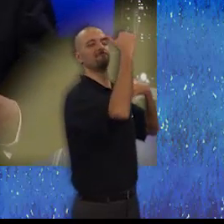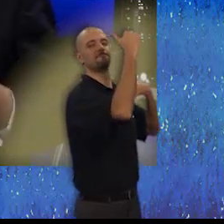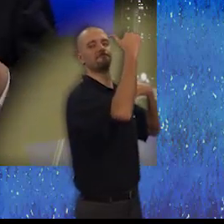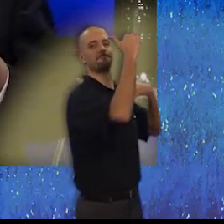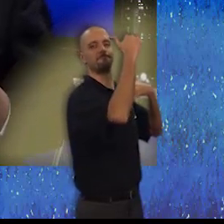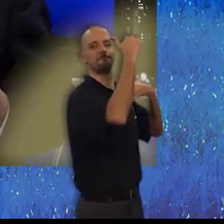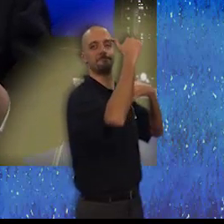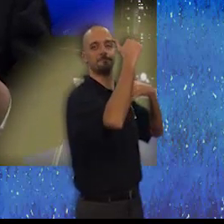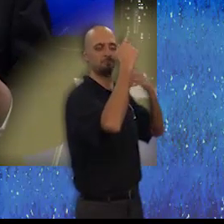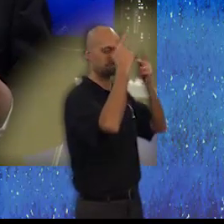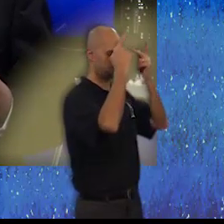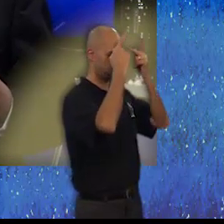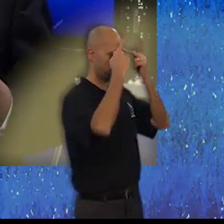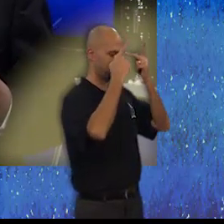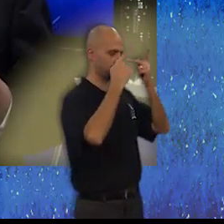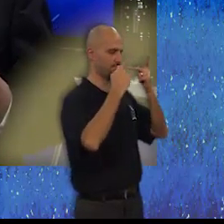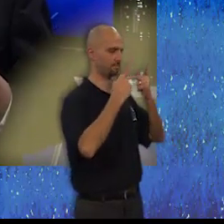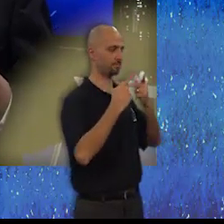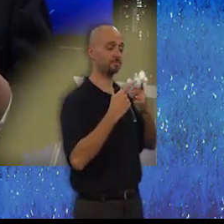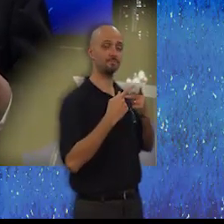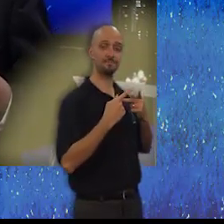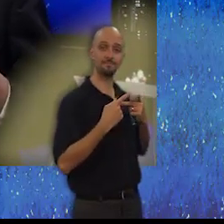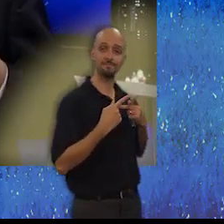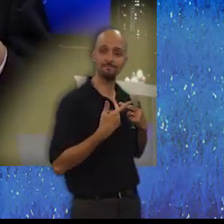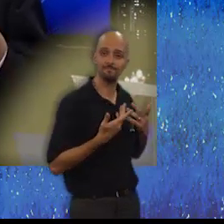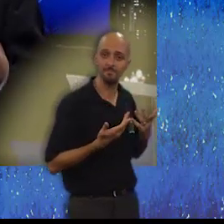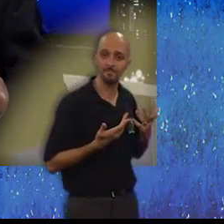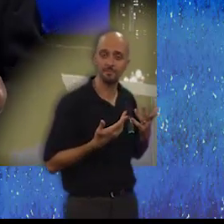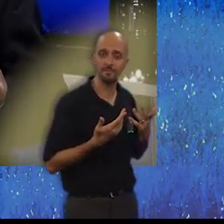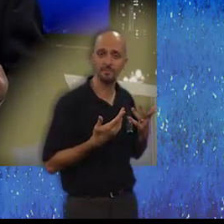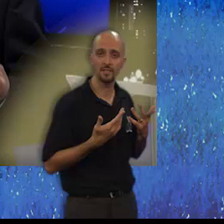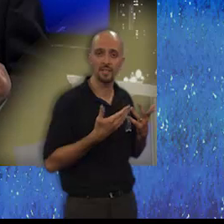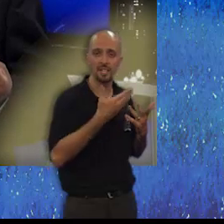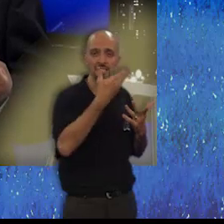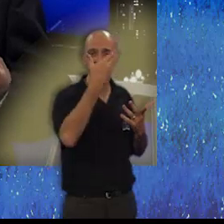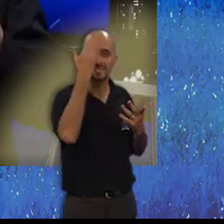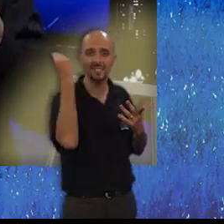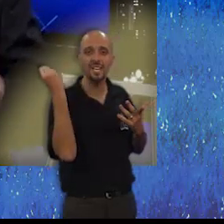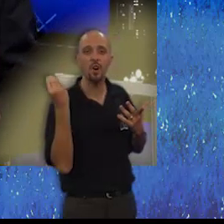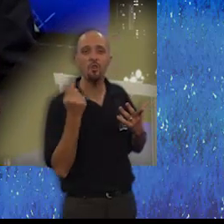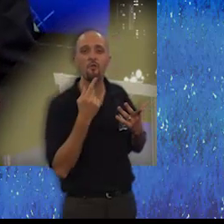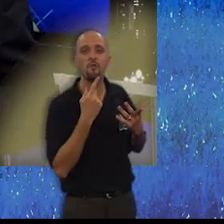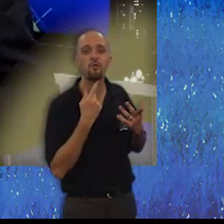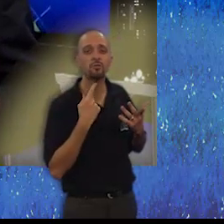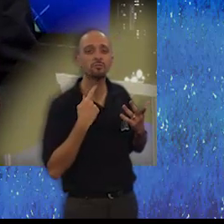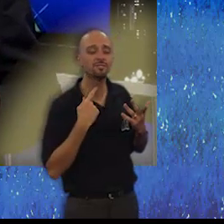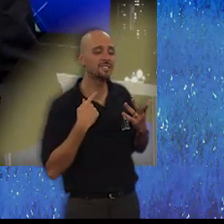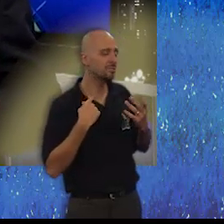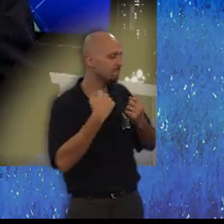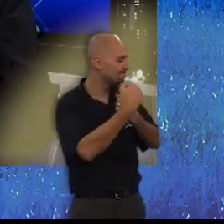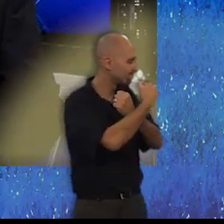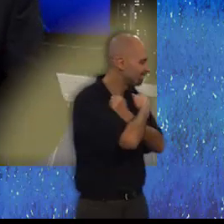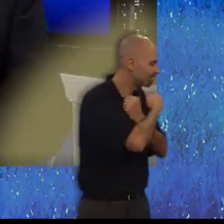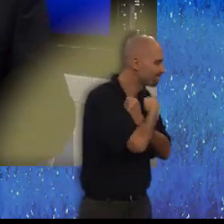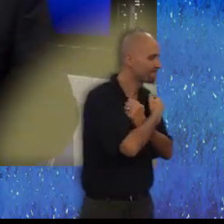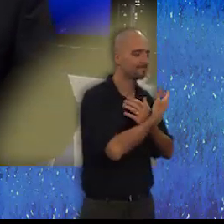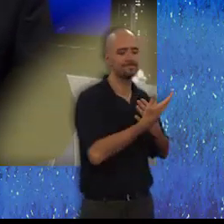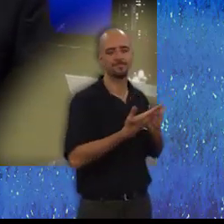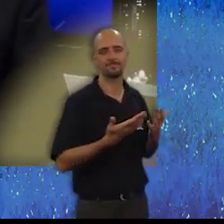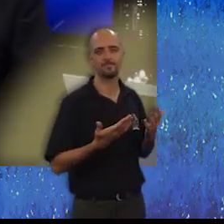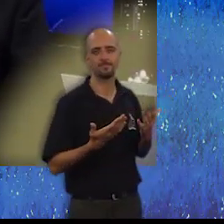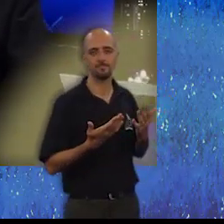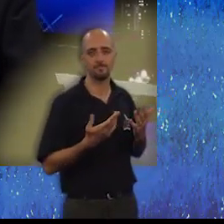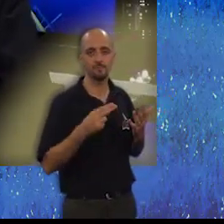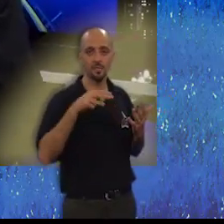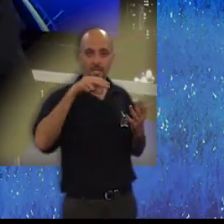O seu lado humano, a sua natureza humana falou mais alto. E Nicodemos